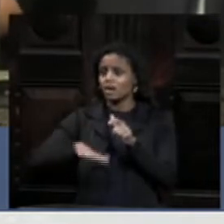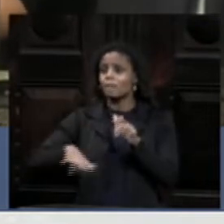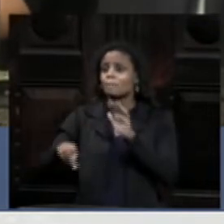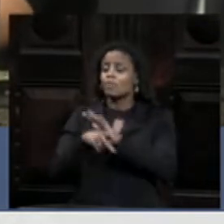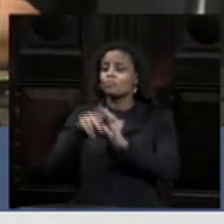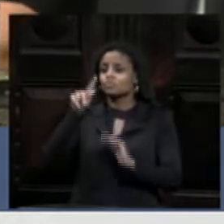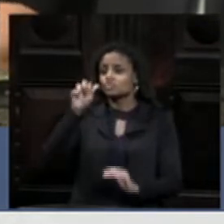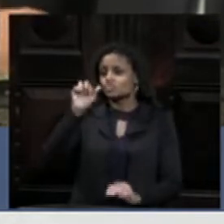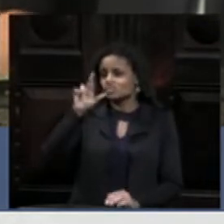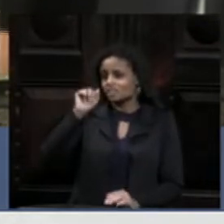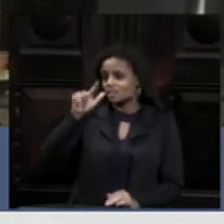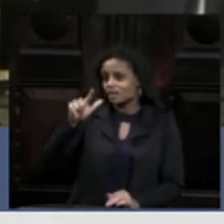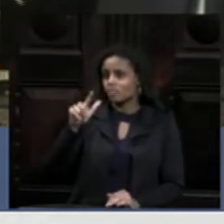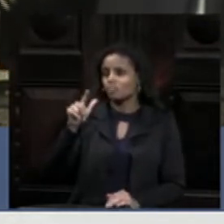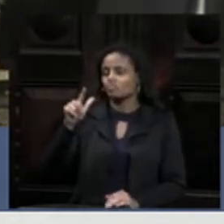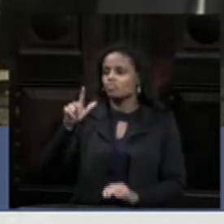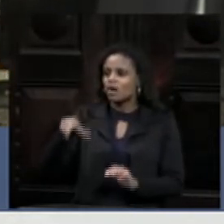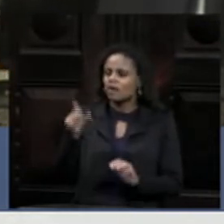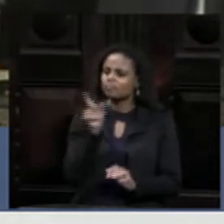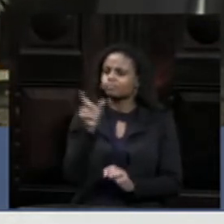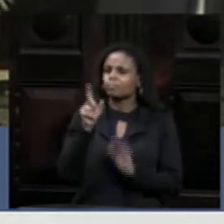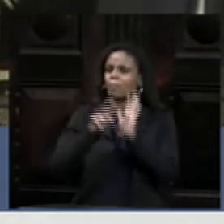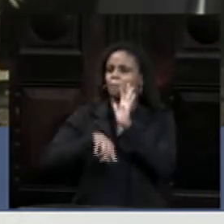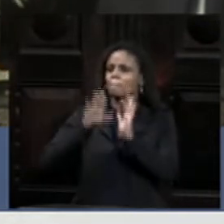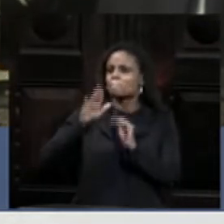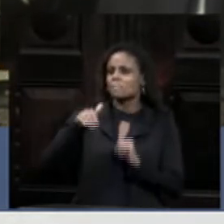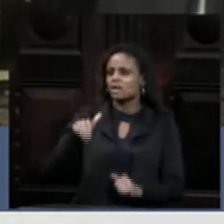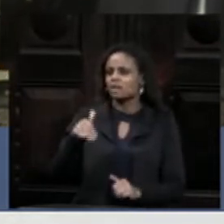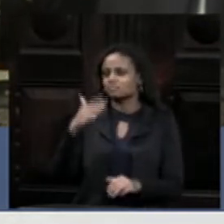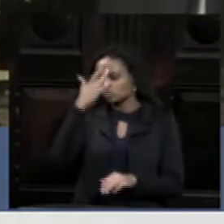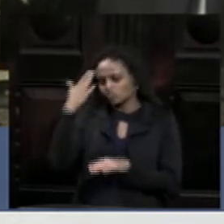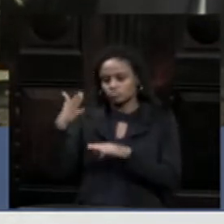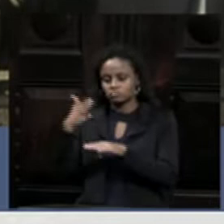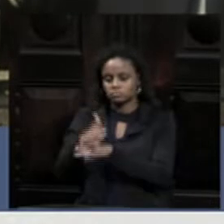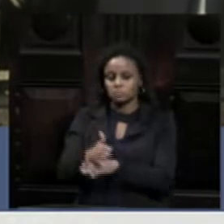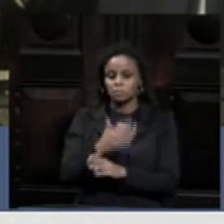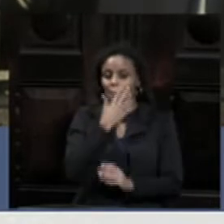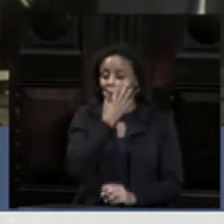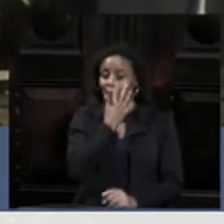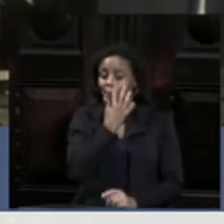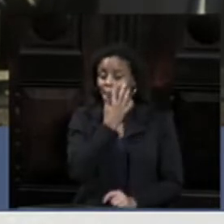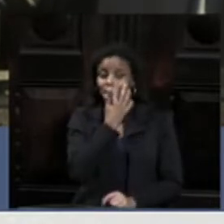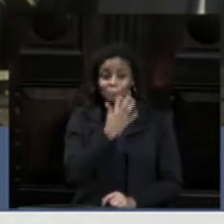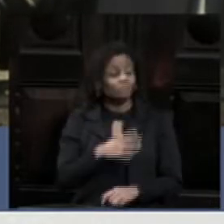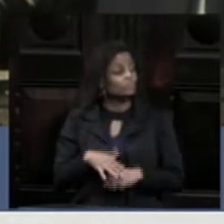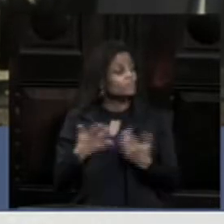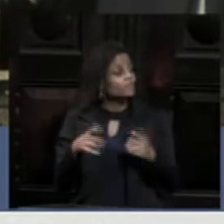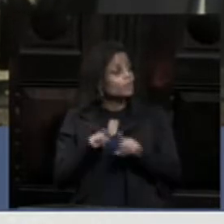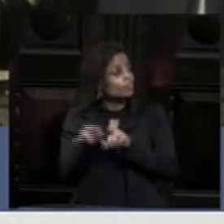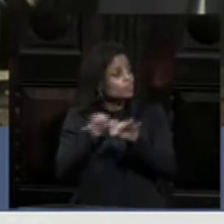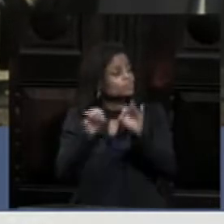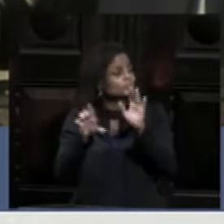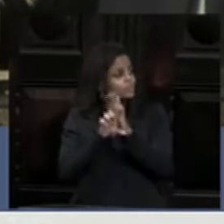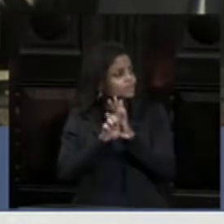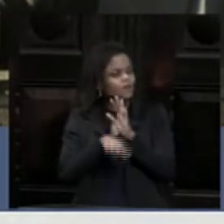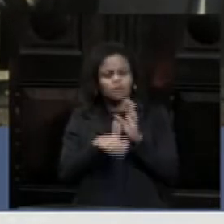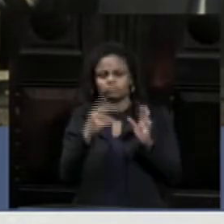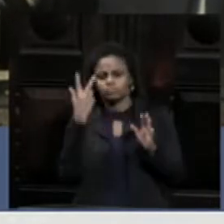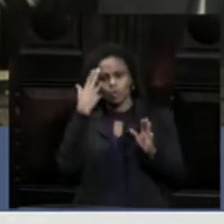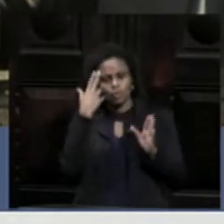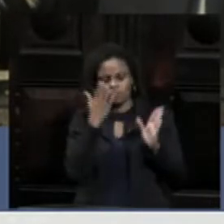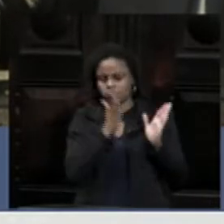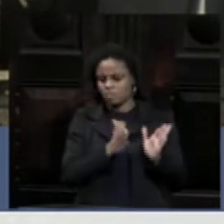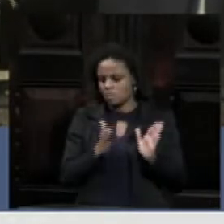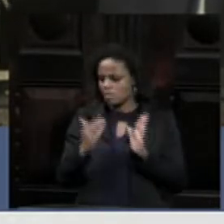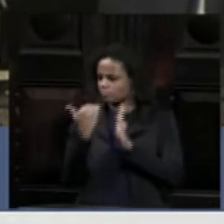Então, não tem nada demais no projeto, o projeto percorreu o trâmite normal e é da casa. Assim a gente faz todo dia,